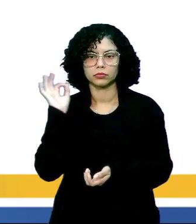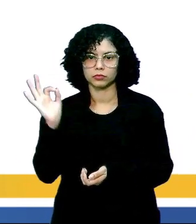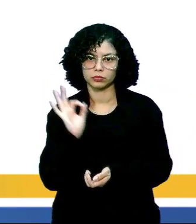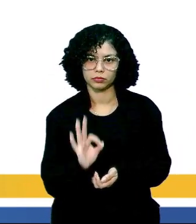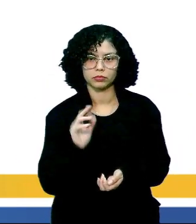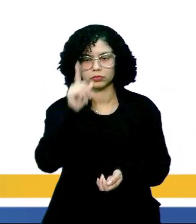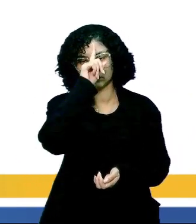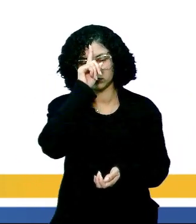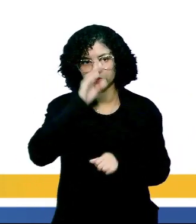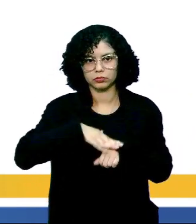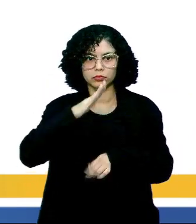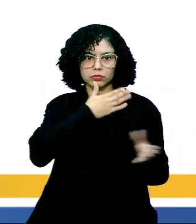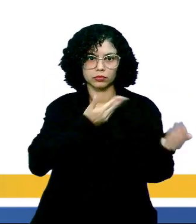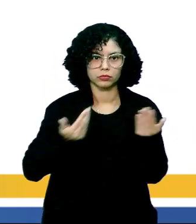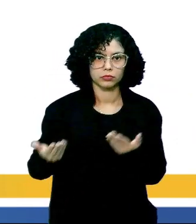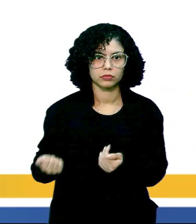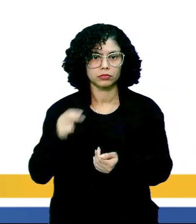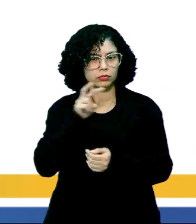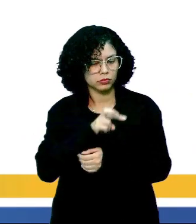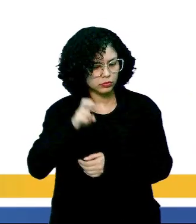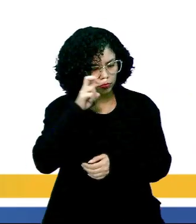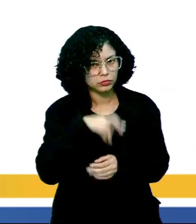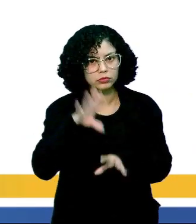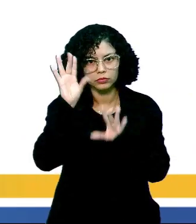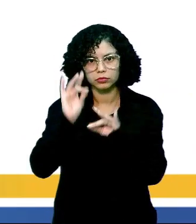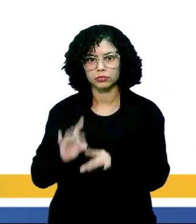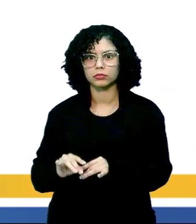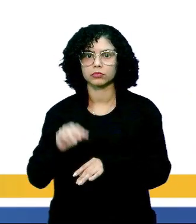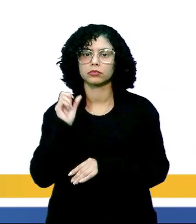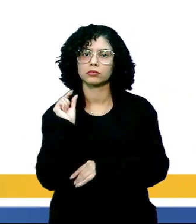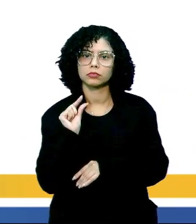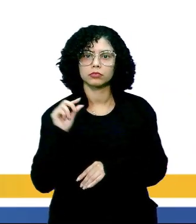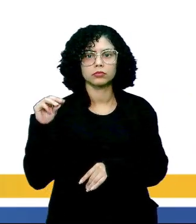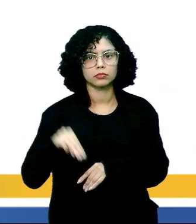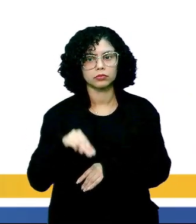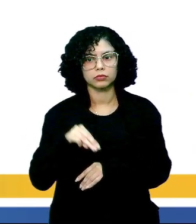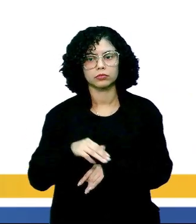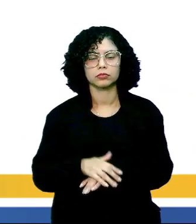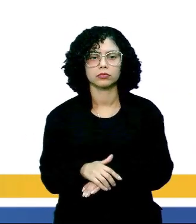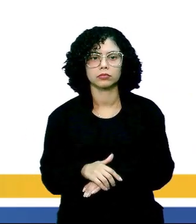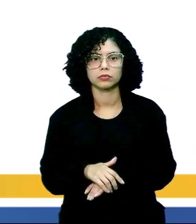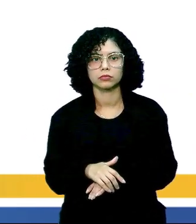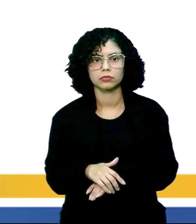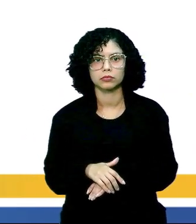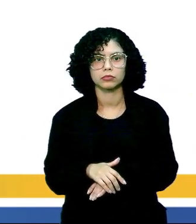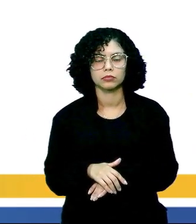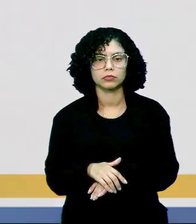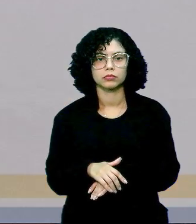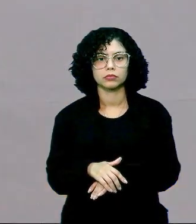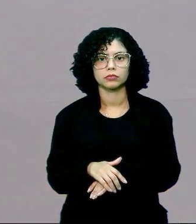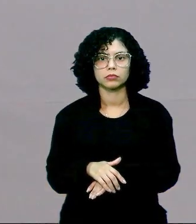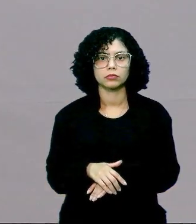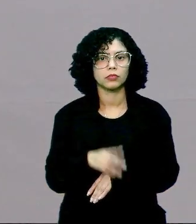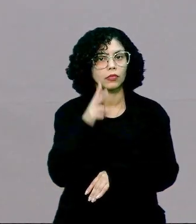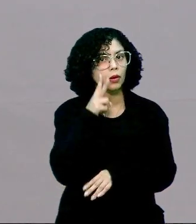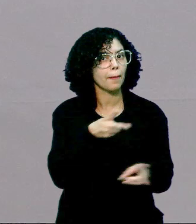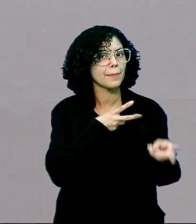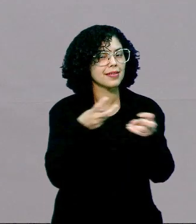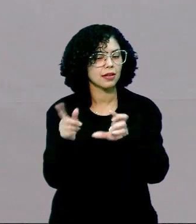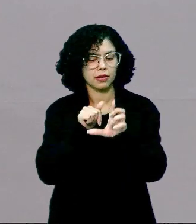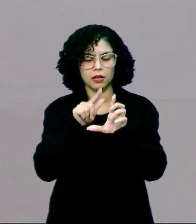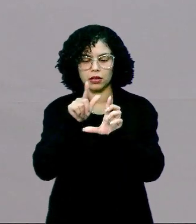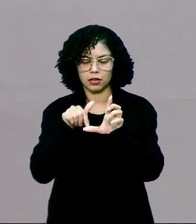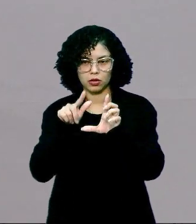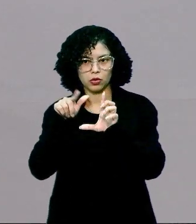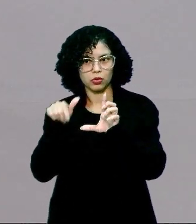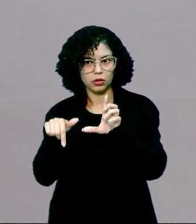22% dos adultos mais jovens verificam o telefone a cada poucos minutos. Se vocês observarem